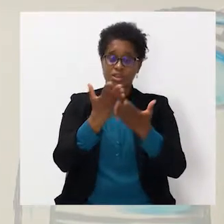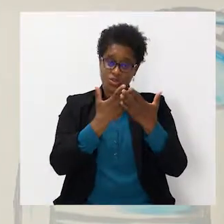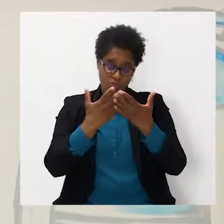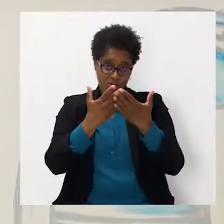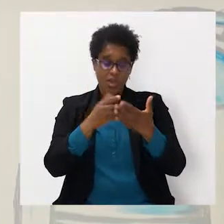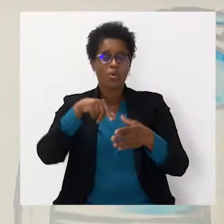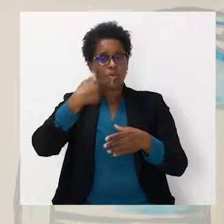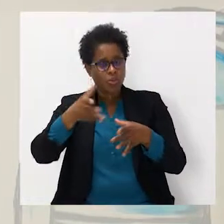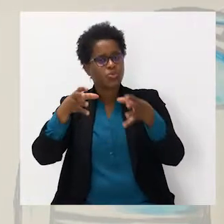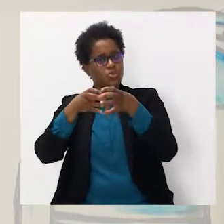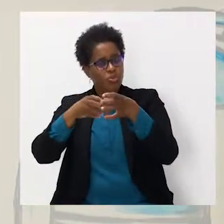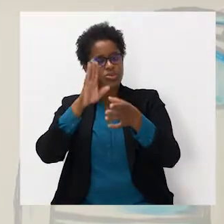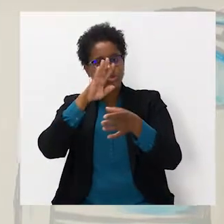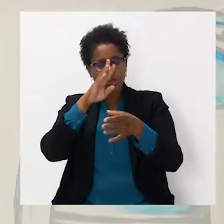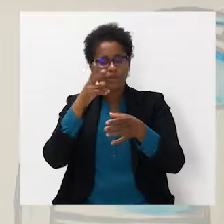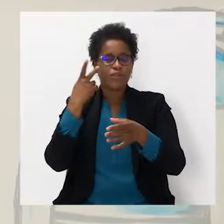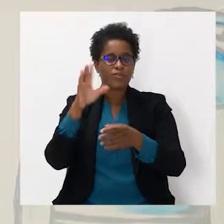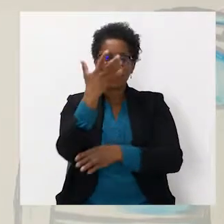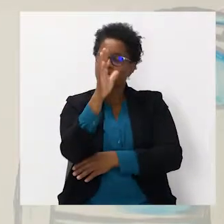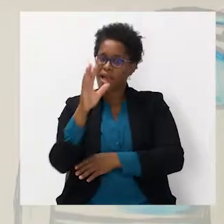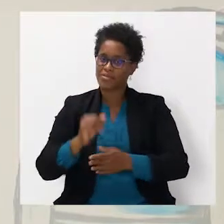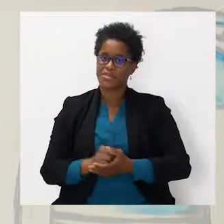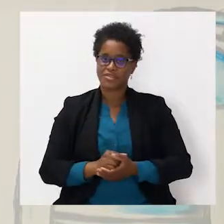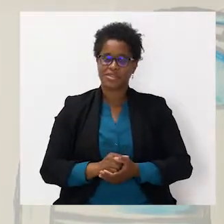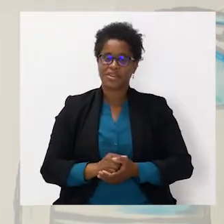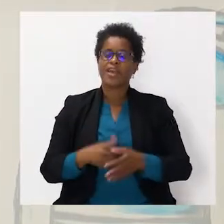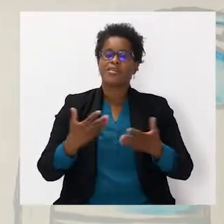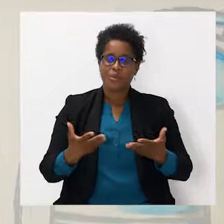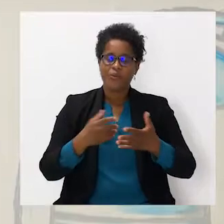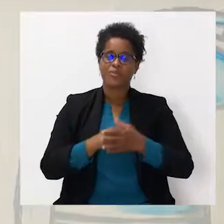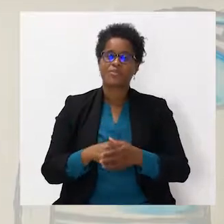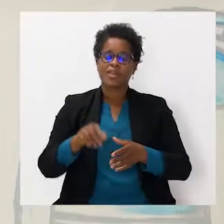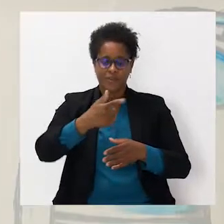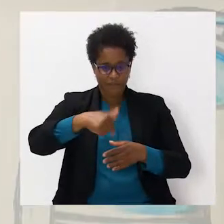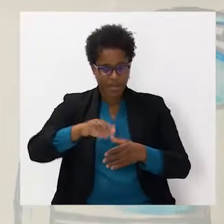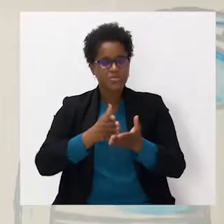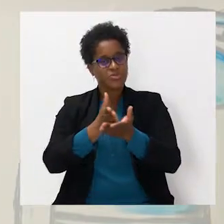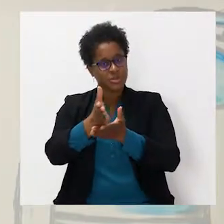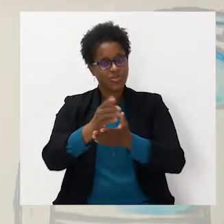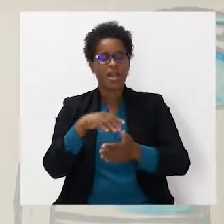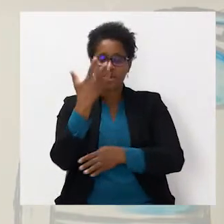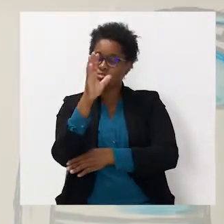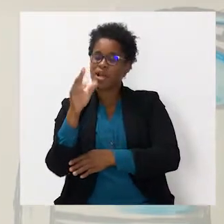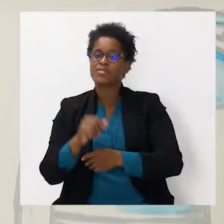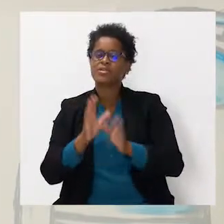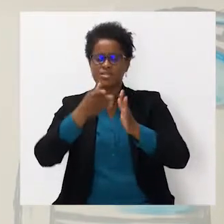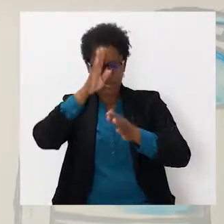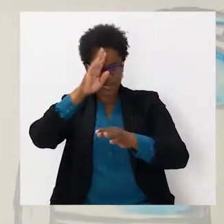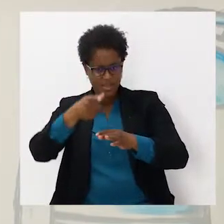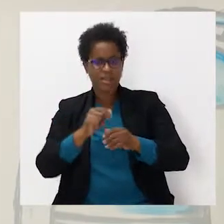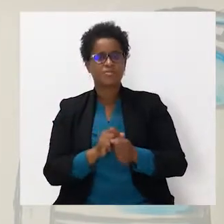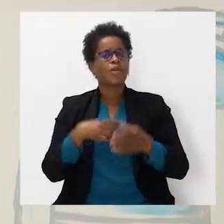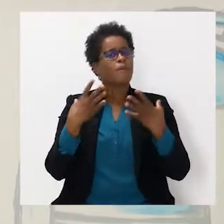outros grupos de seres vivos, as plantas. Então, vamos prosseguir. As plantas, como já sabem,